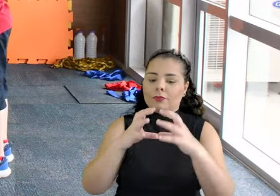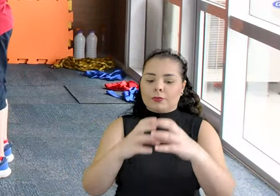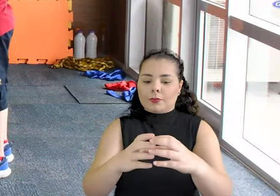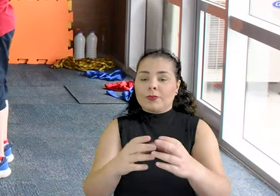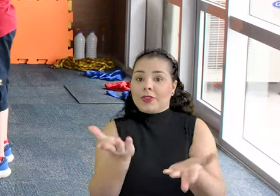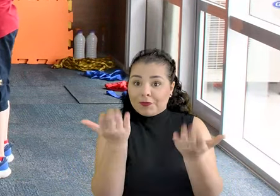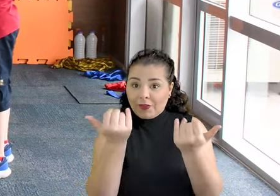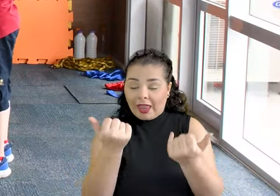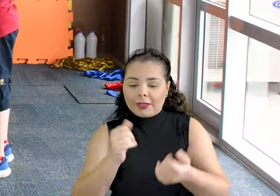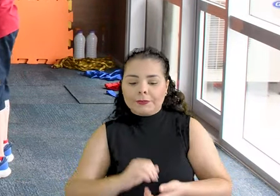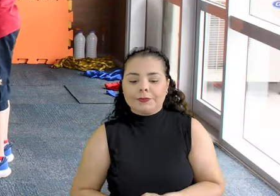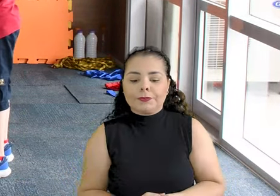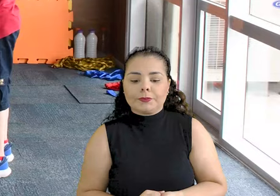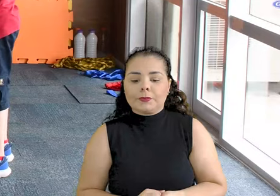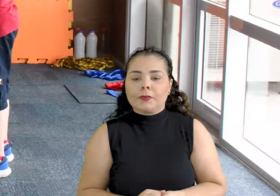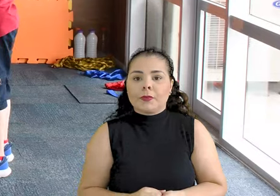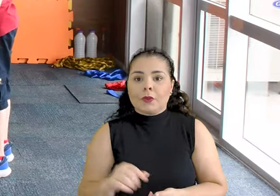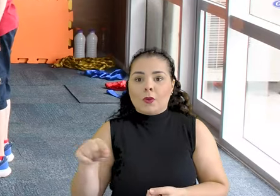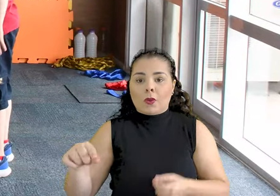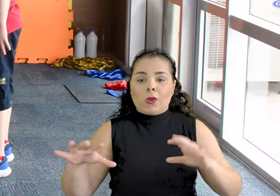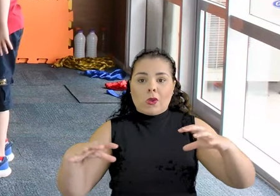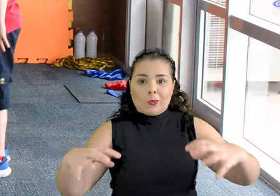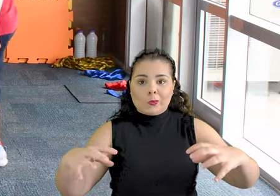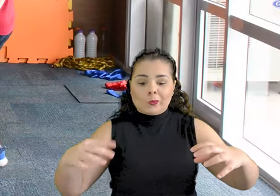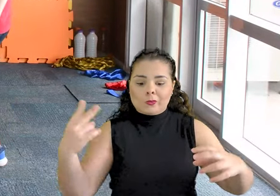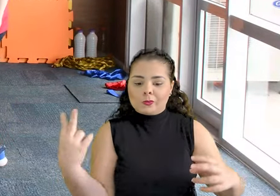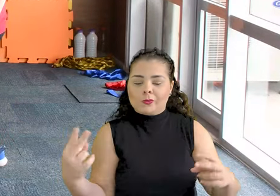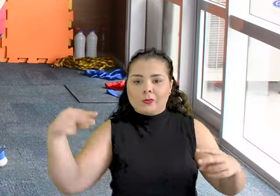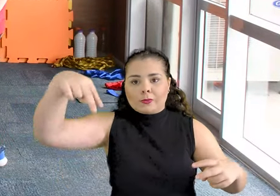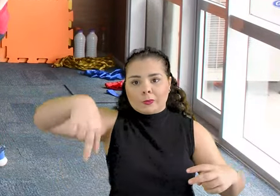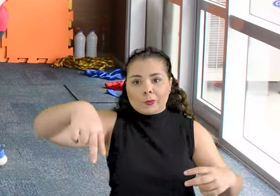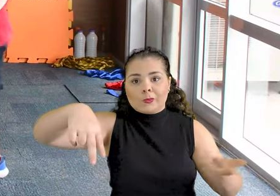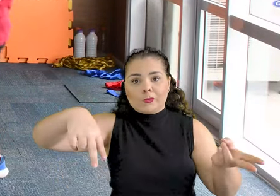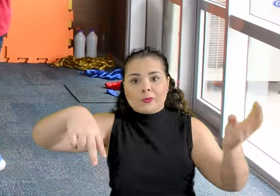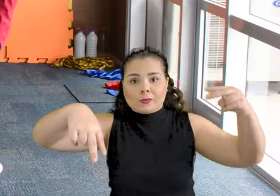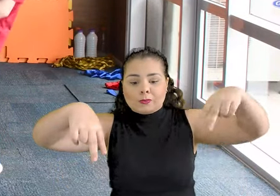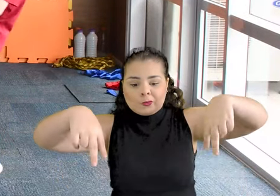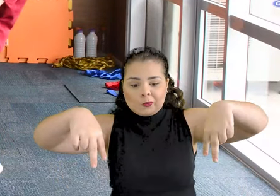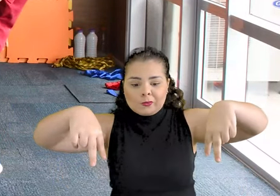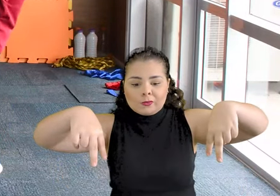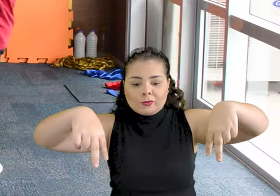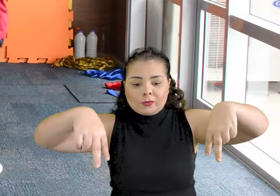o corpo, prepare já. Pé.